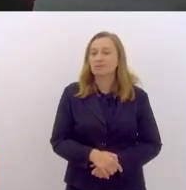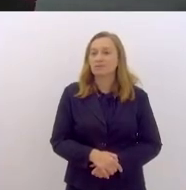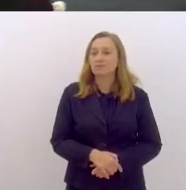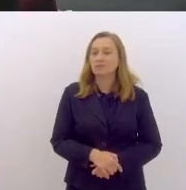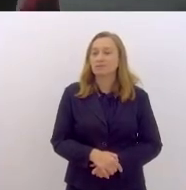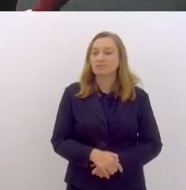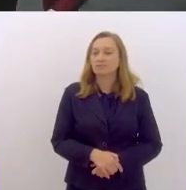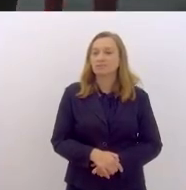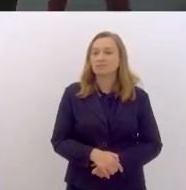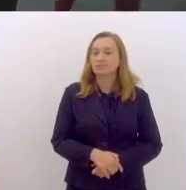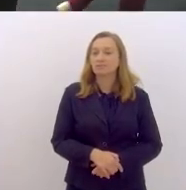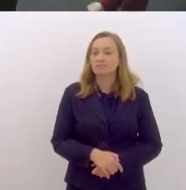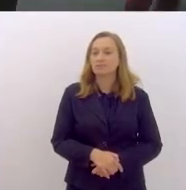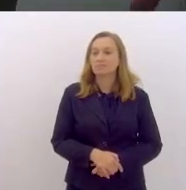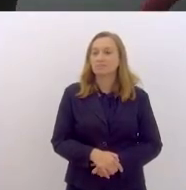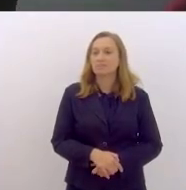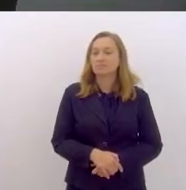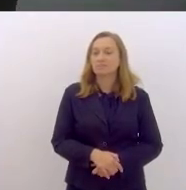Subemenda.